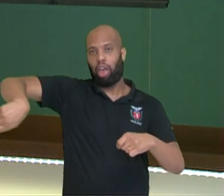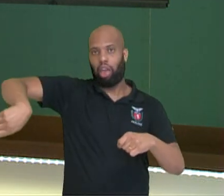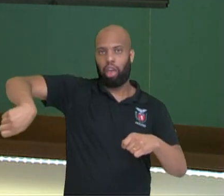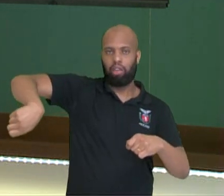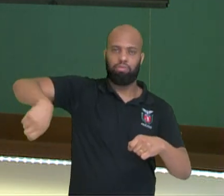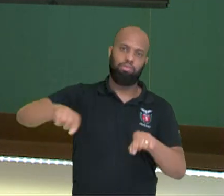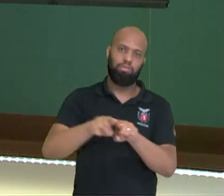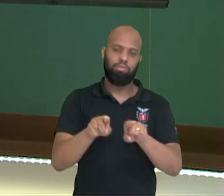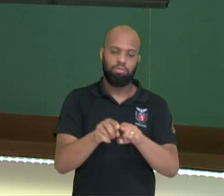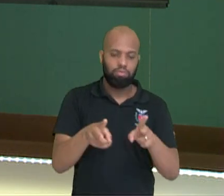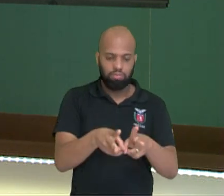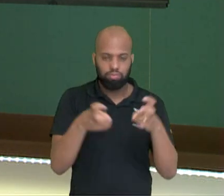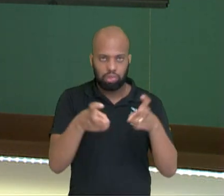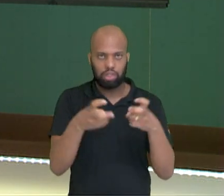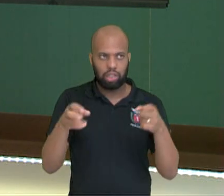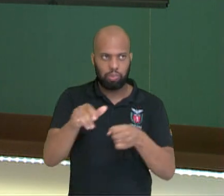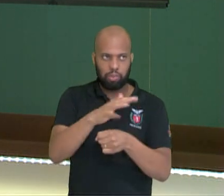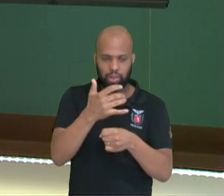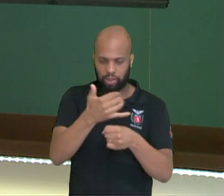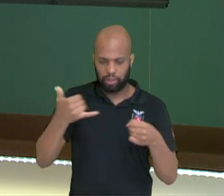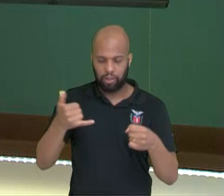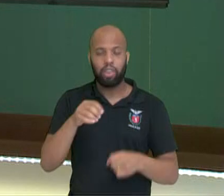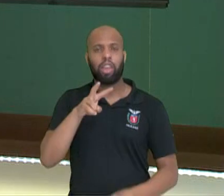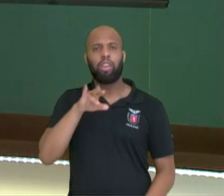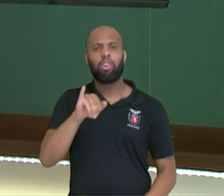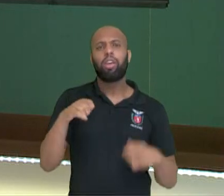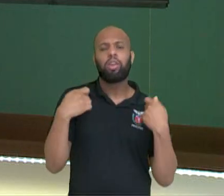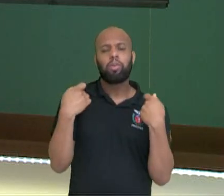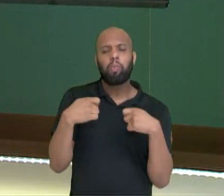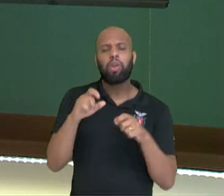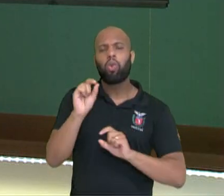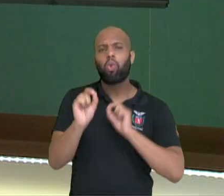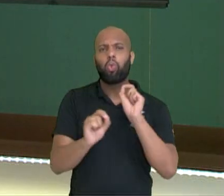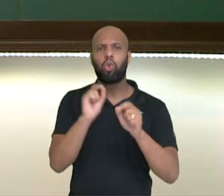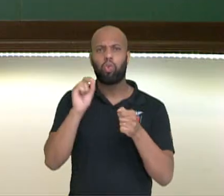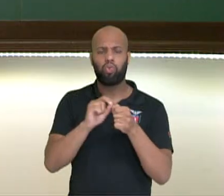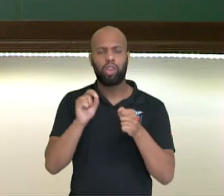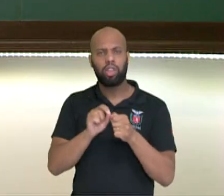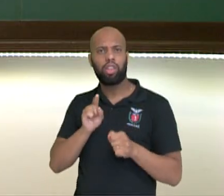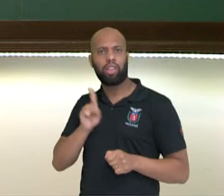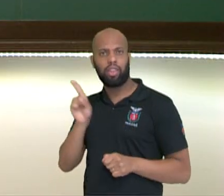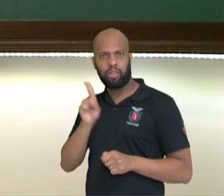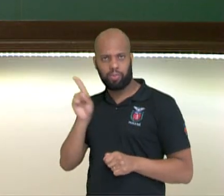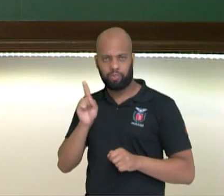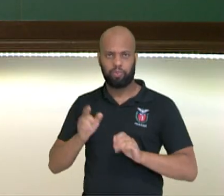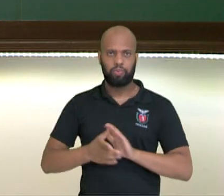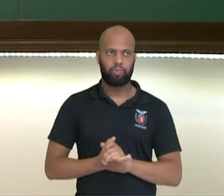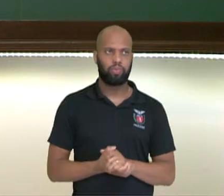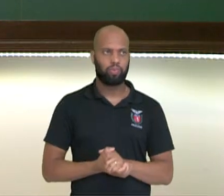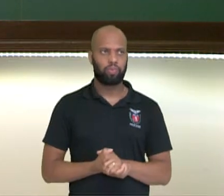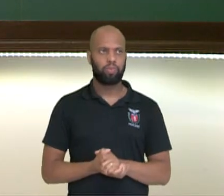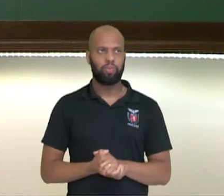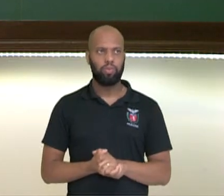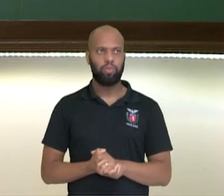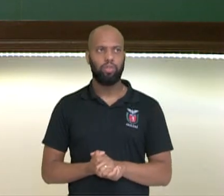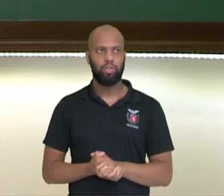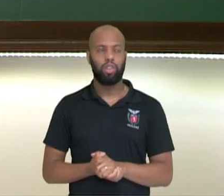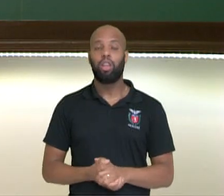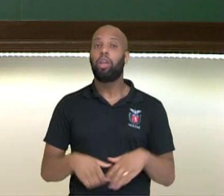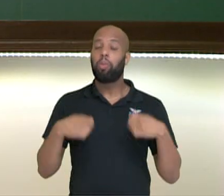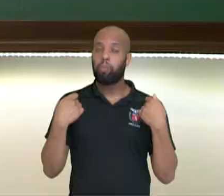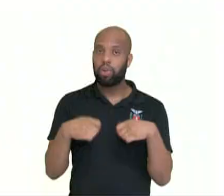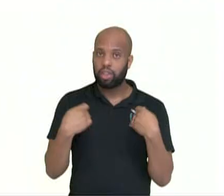detector de carga elétrica, ok? O que você vai precisar para construir esse nosso amigo? Tá? Você